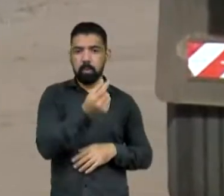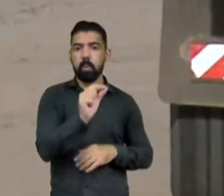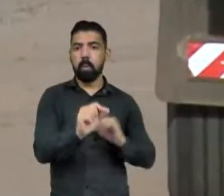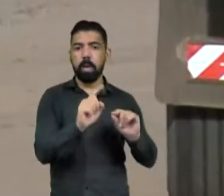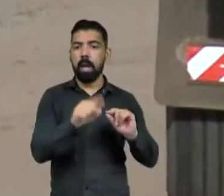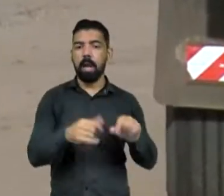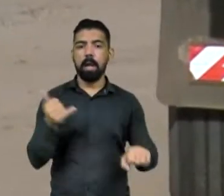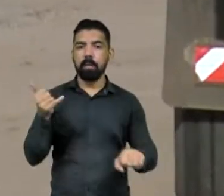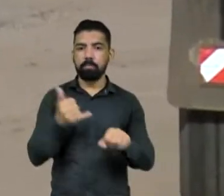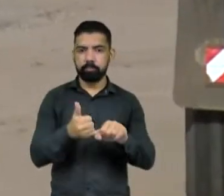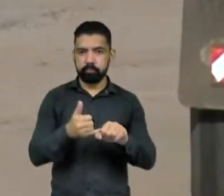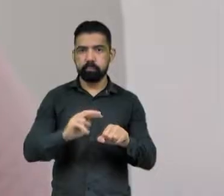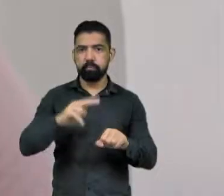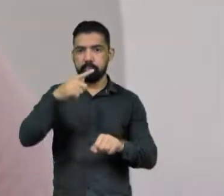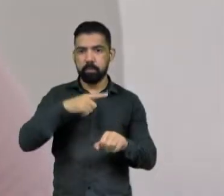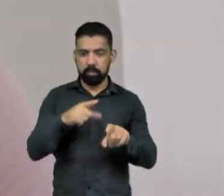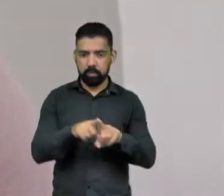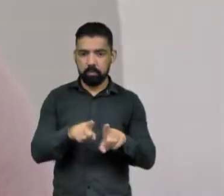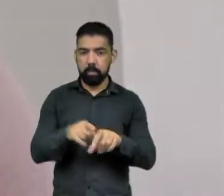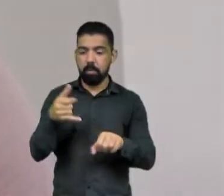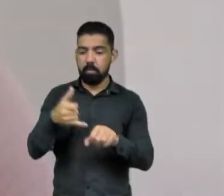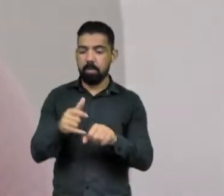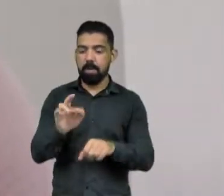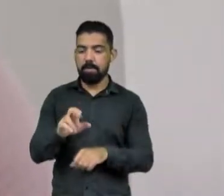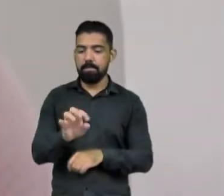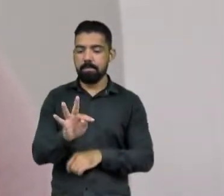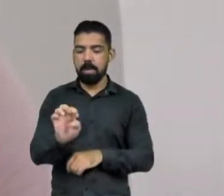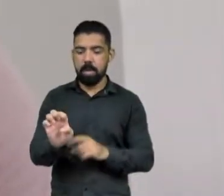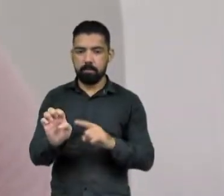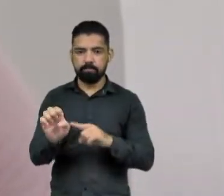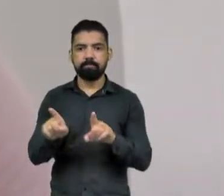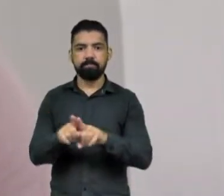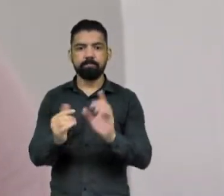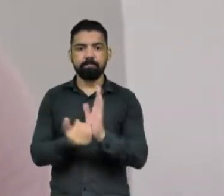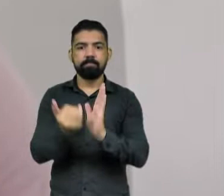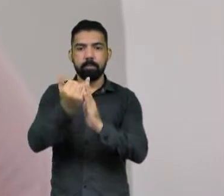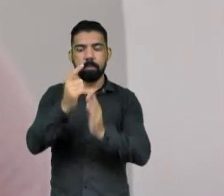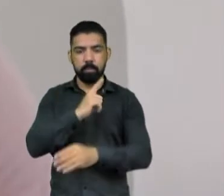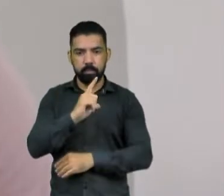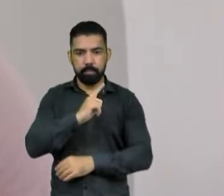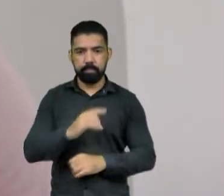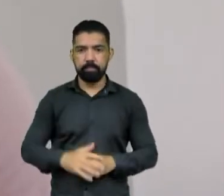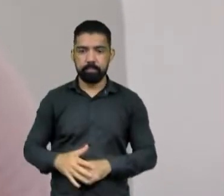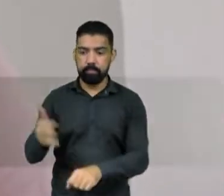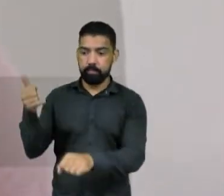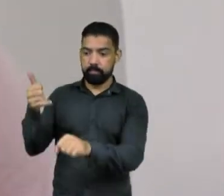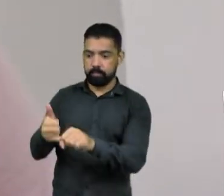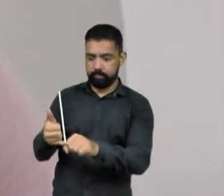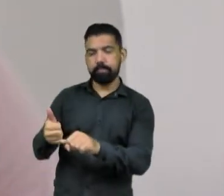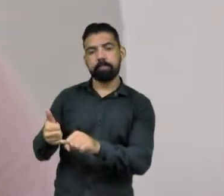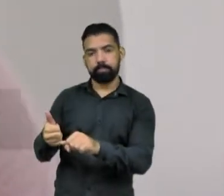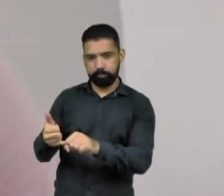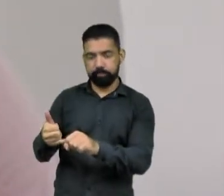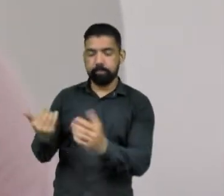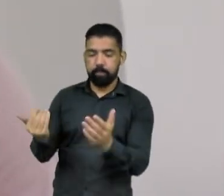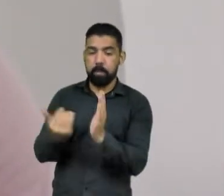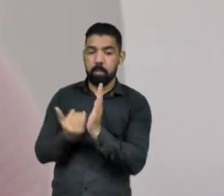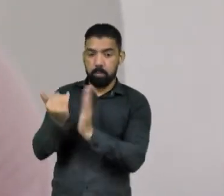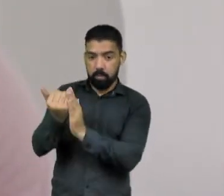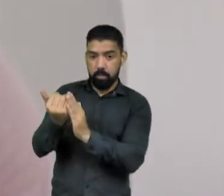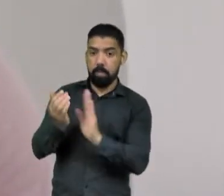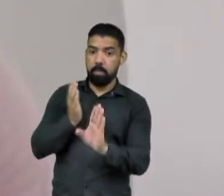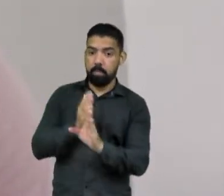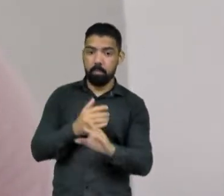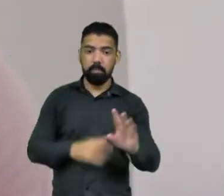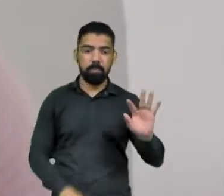combustível, que encarece o frete. O combustível aumentou, a tabela de frete também teve que subir o preço e teve que repassar